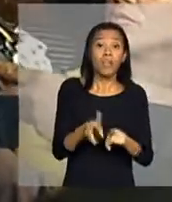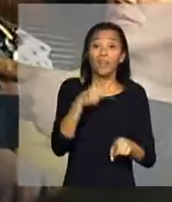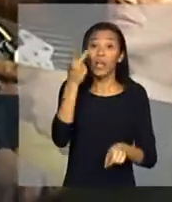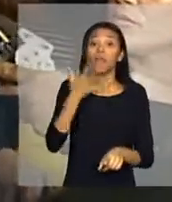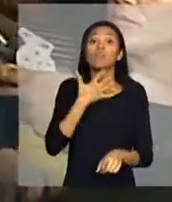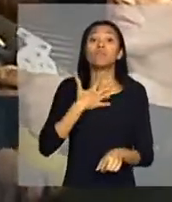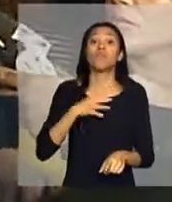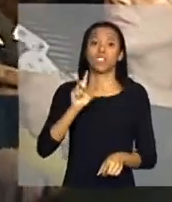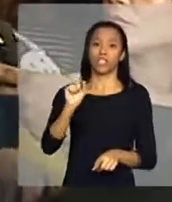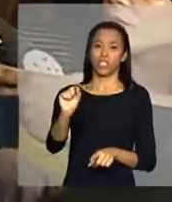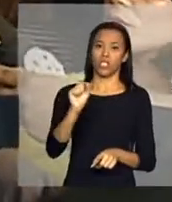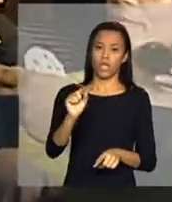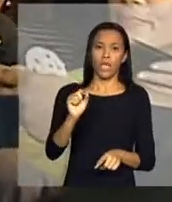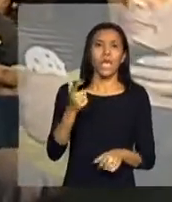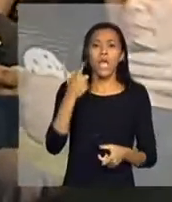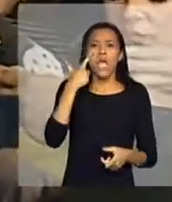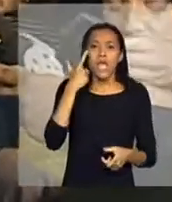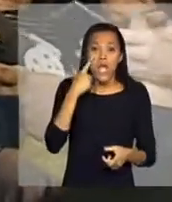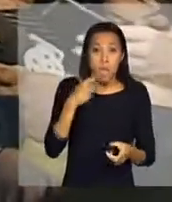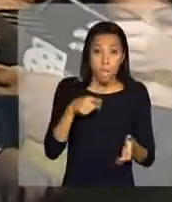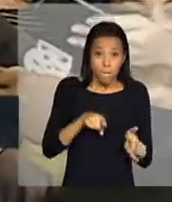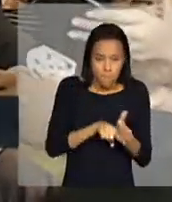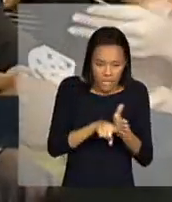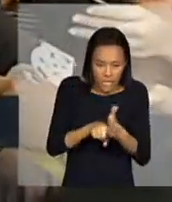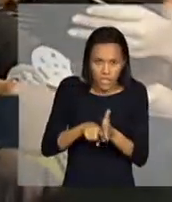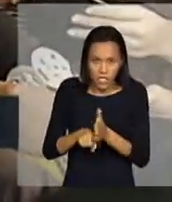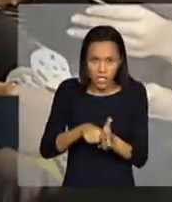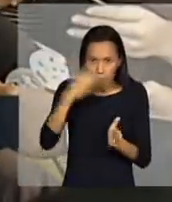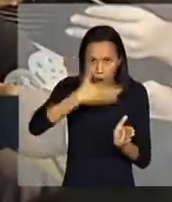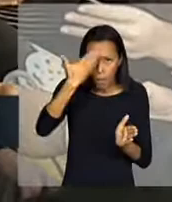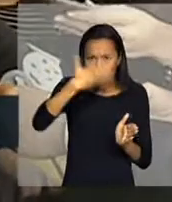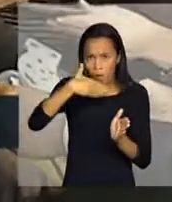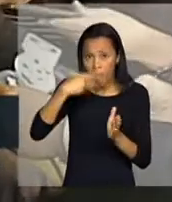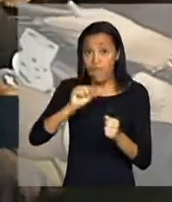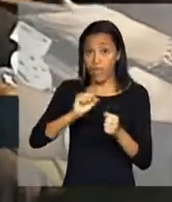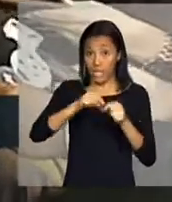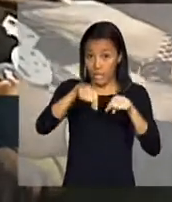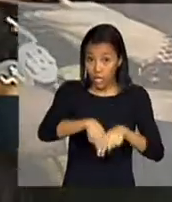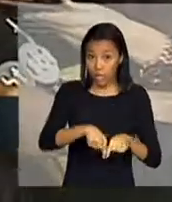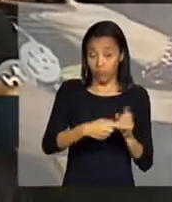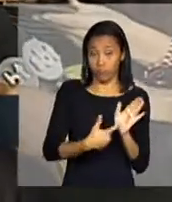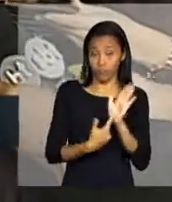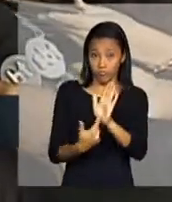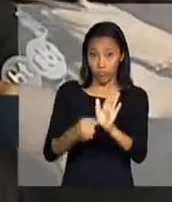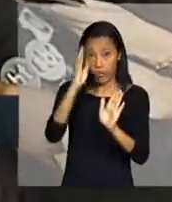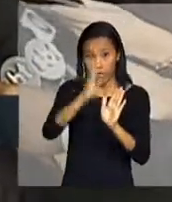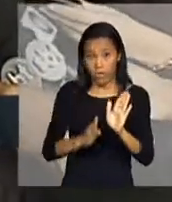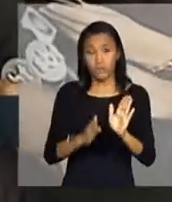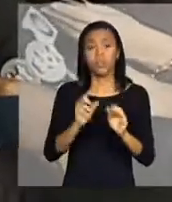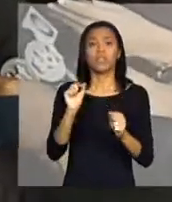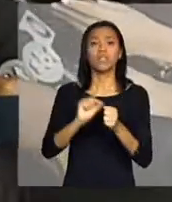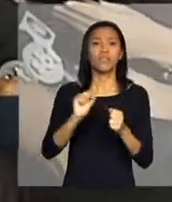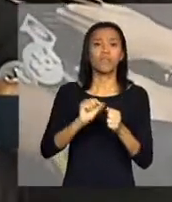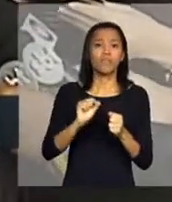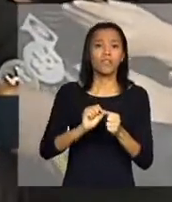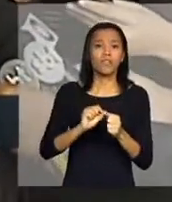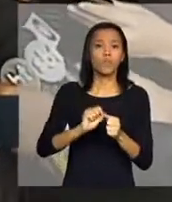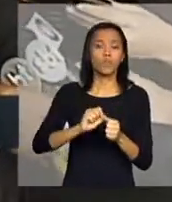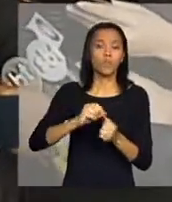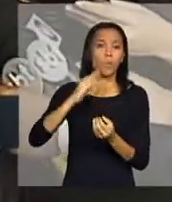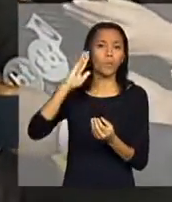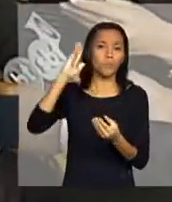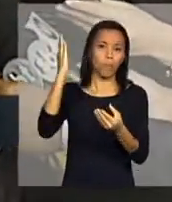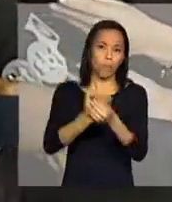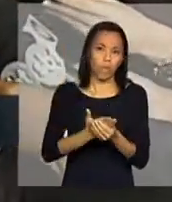que provas produzidas no Brasil relativamente a essa questão, que estão sendo produzidas no processo que